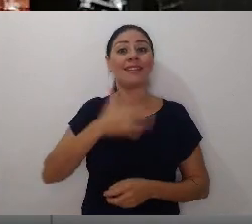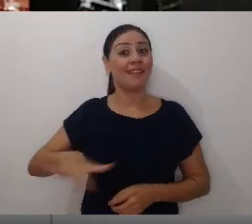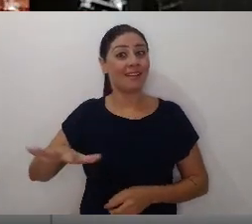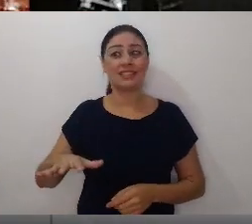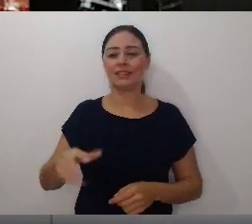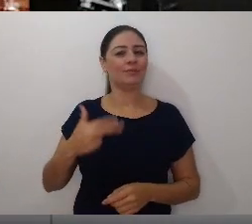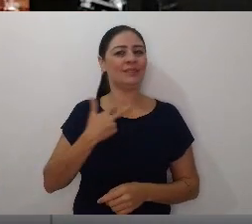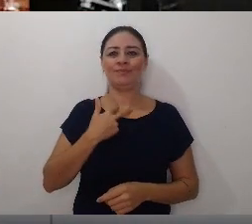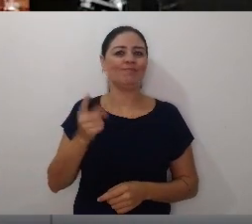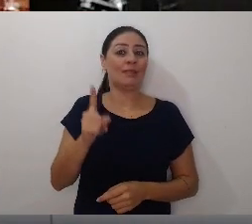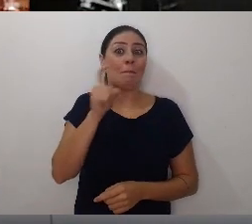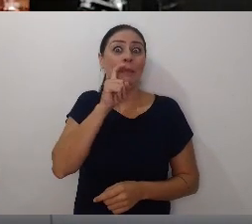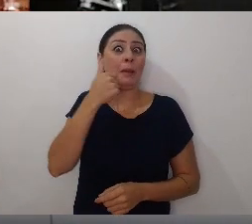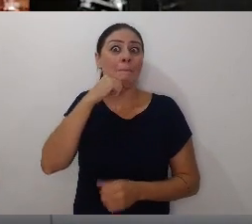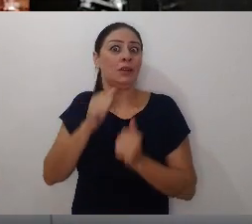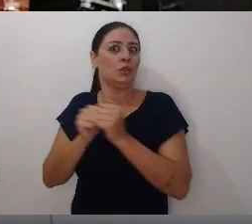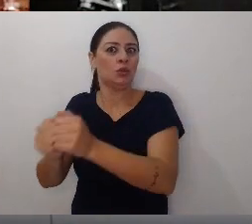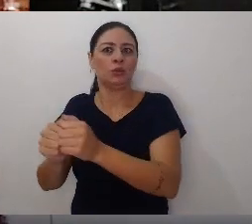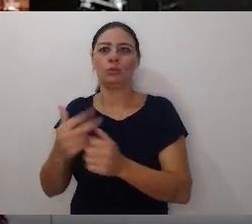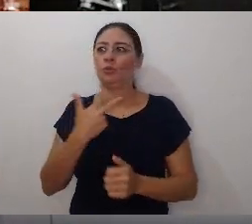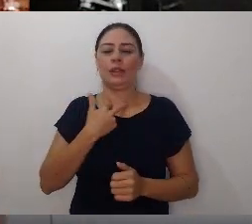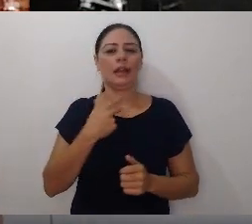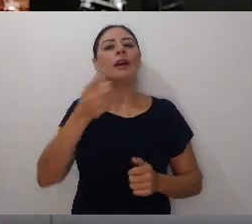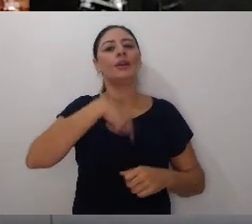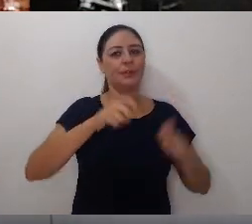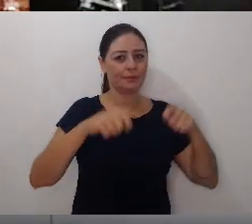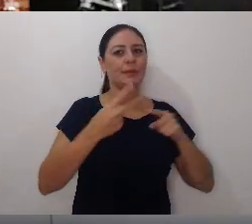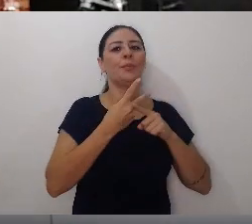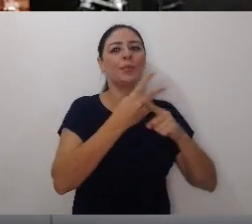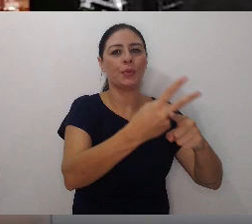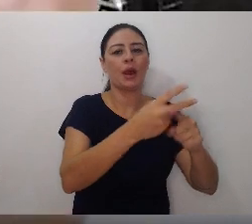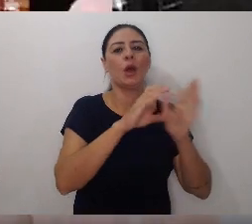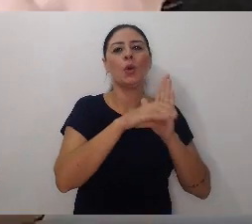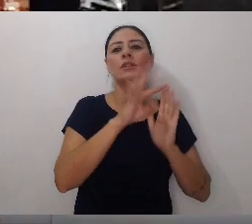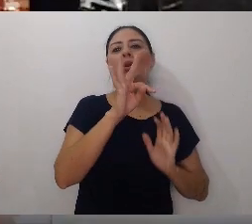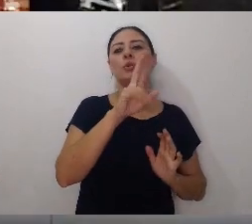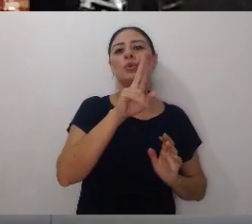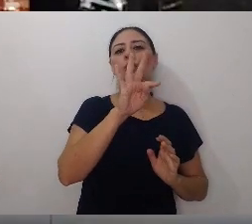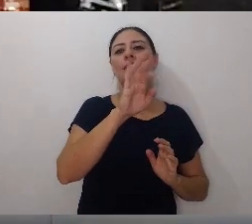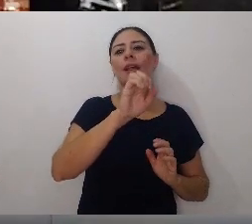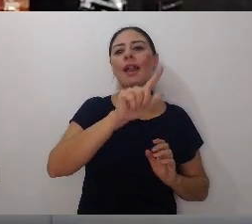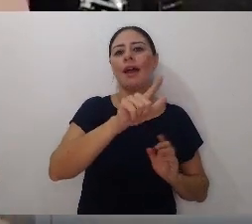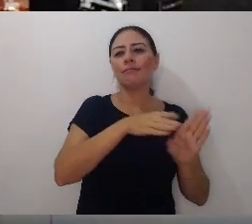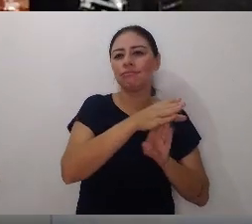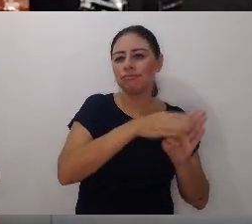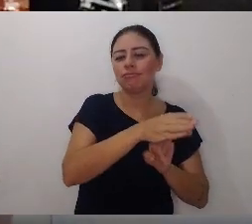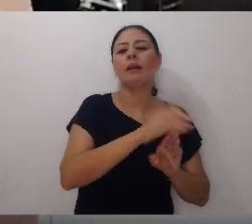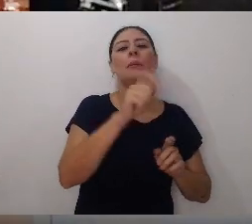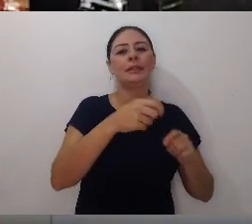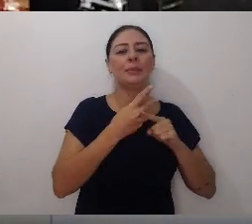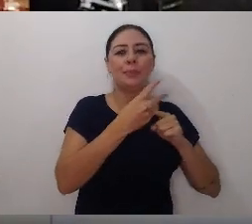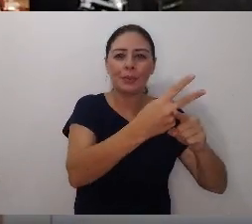isso. Até para nós da saúde, quando a gente sabe que aquela criança não pode ficar com aqueles pais, a gente tem que